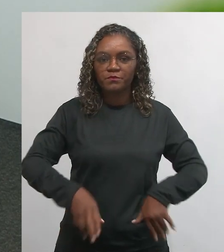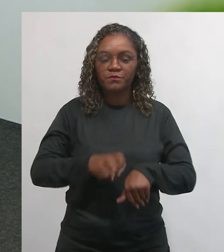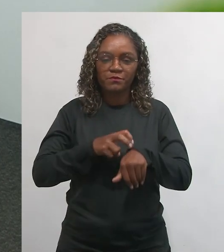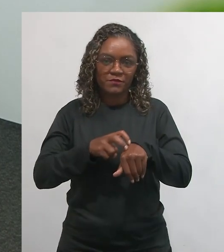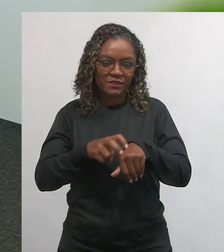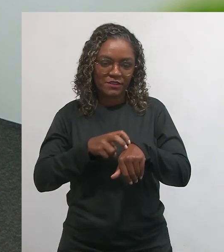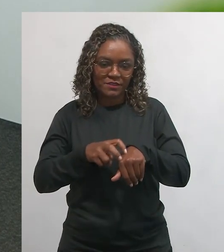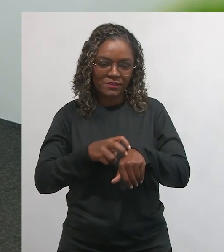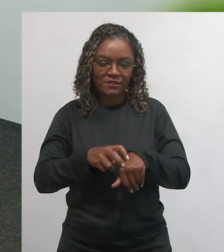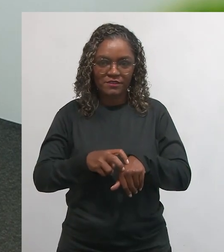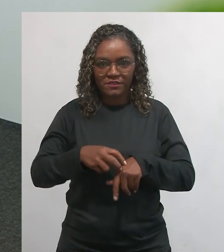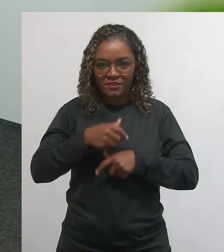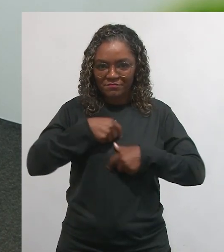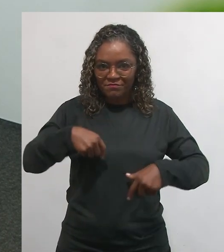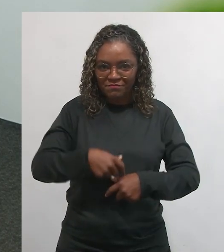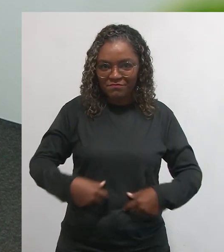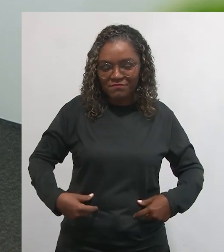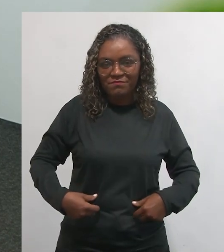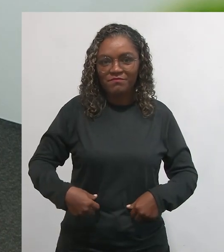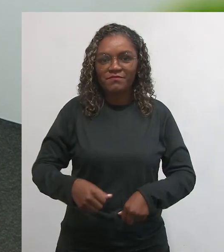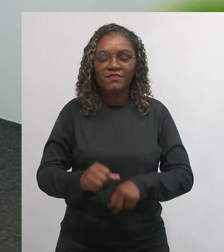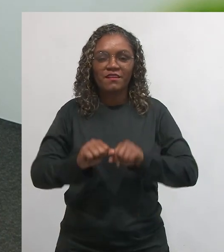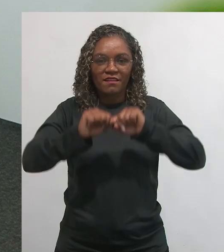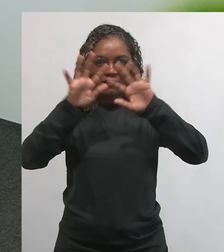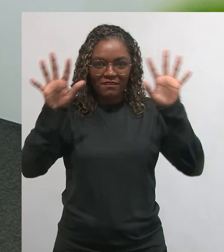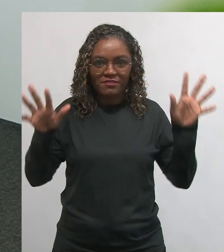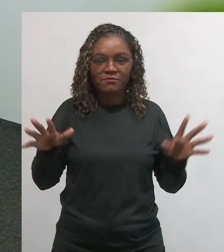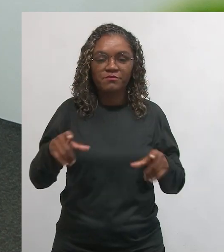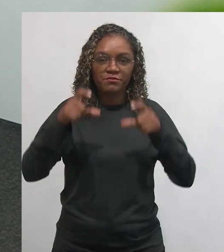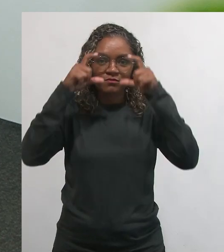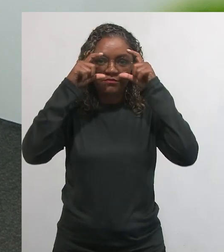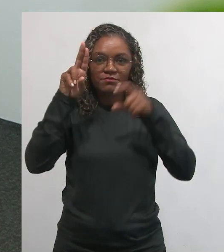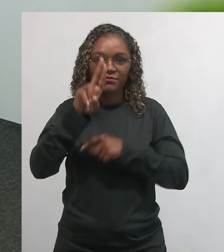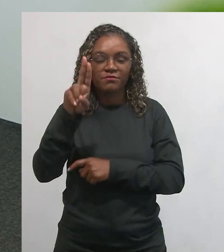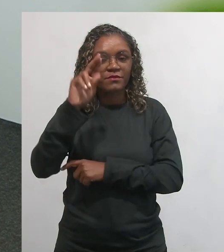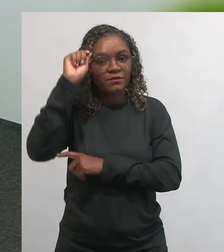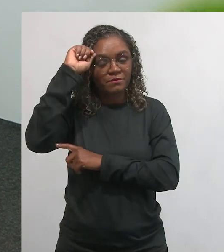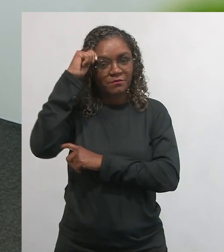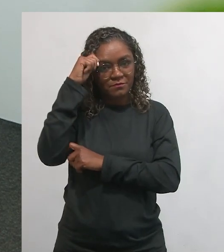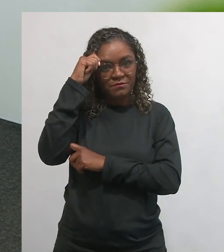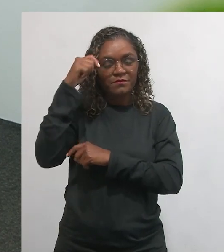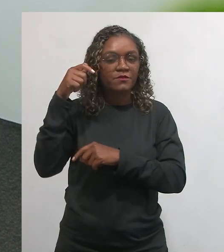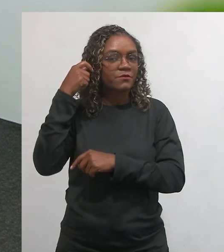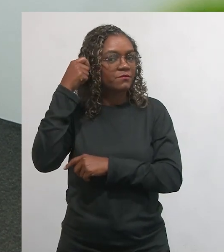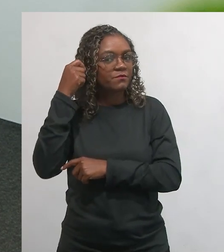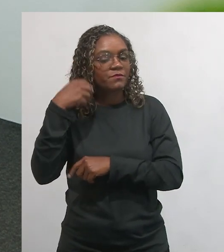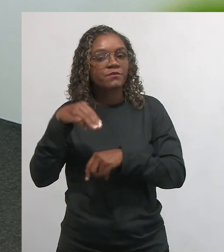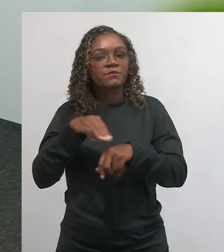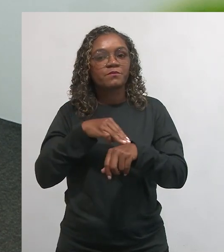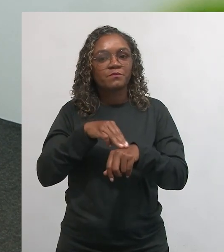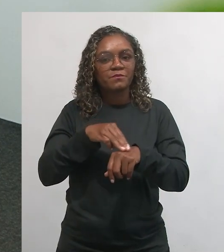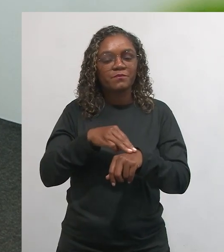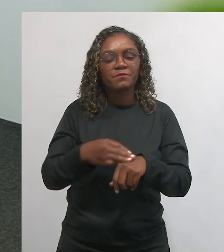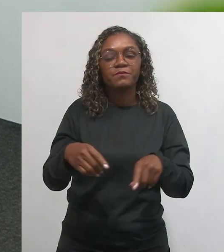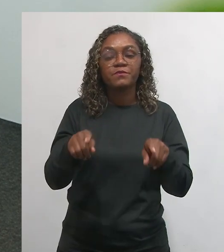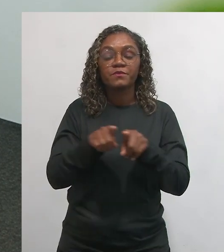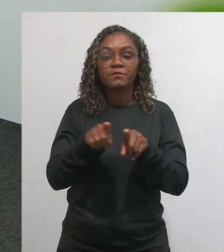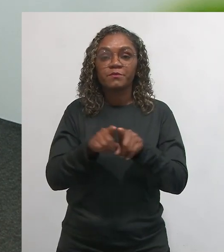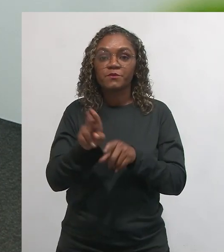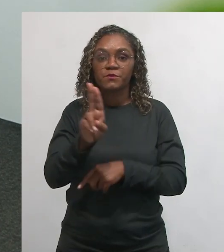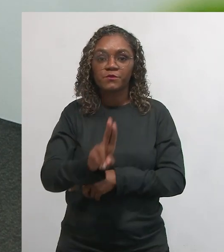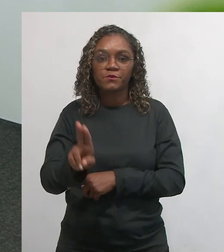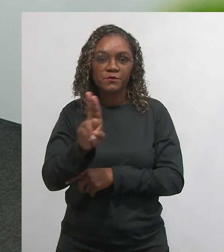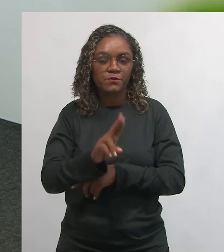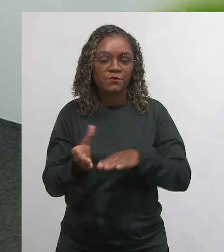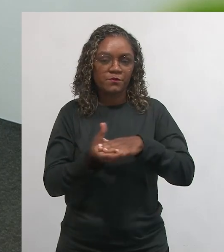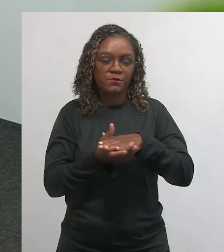com traços claros, utilizo um óculos na cor preta, tenho cabelos castanho escuro e também estou